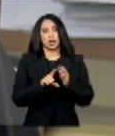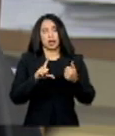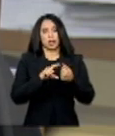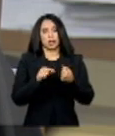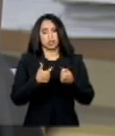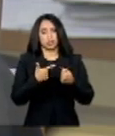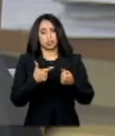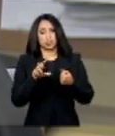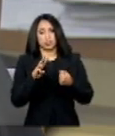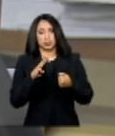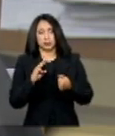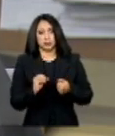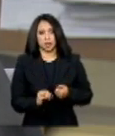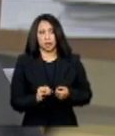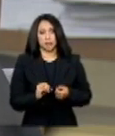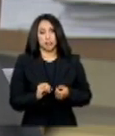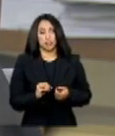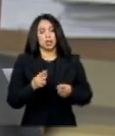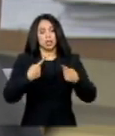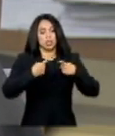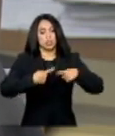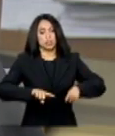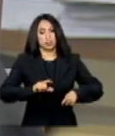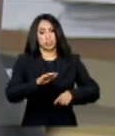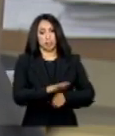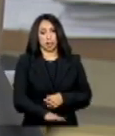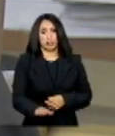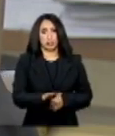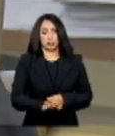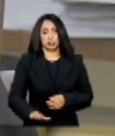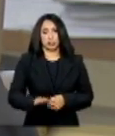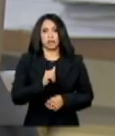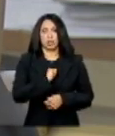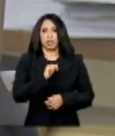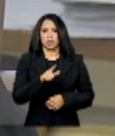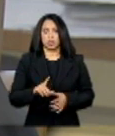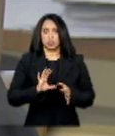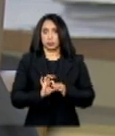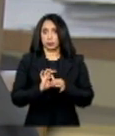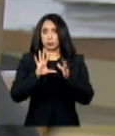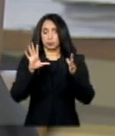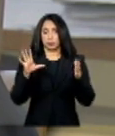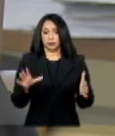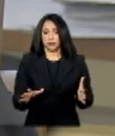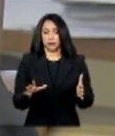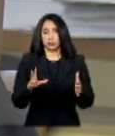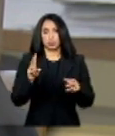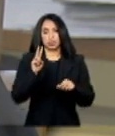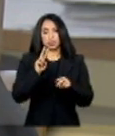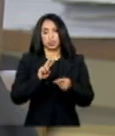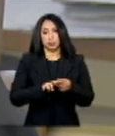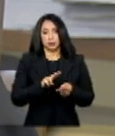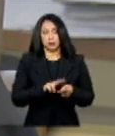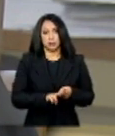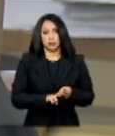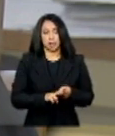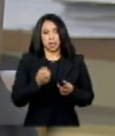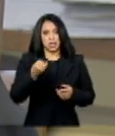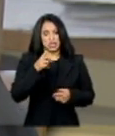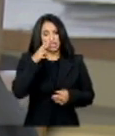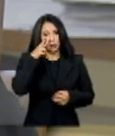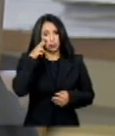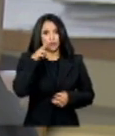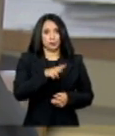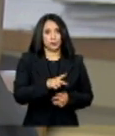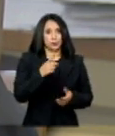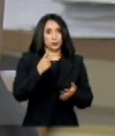privar a criança ou adolescente de sua liberdade procedendo à sua apreensão sem está em flagrante de ato